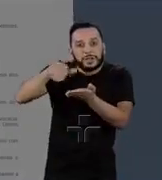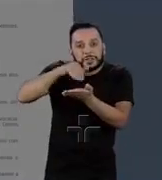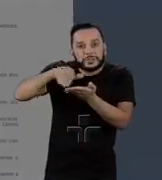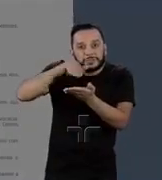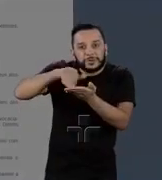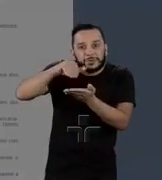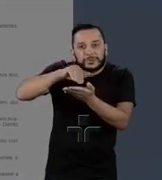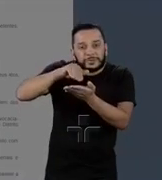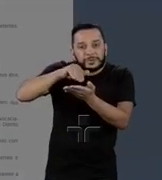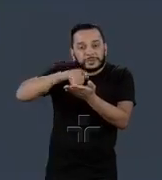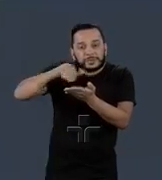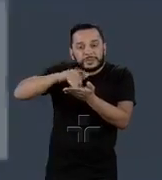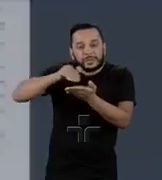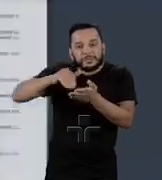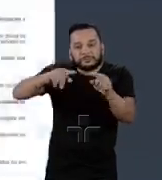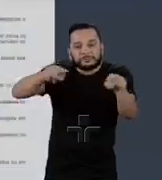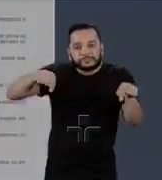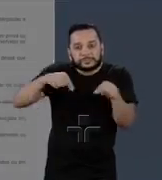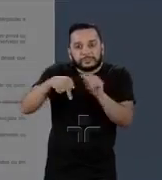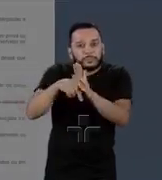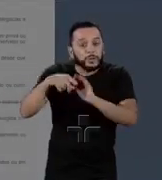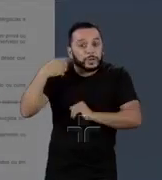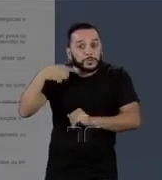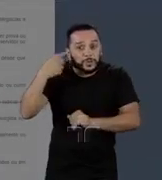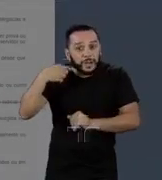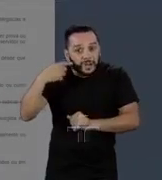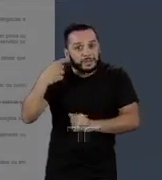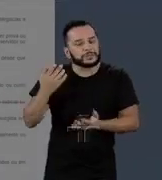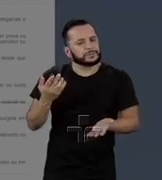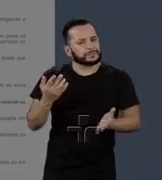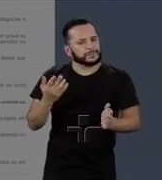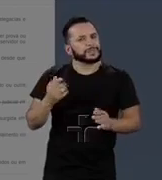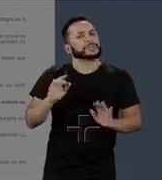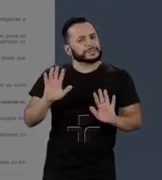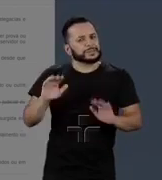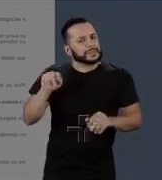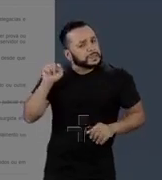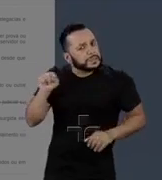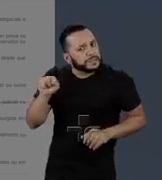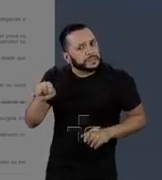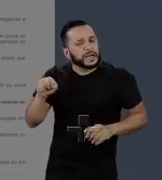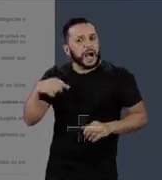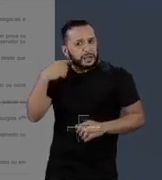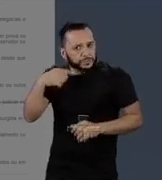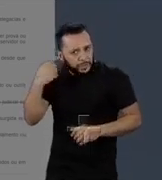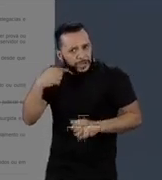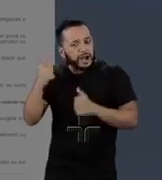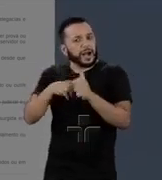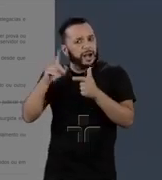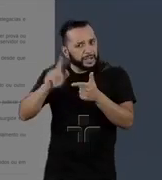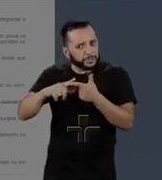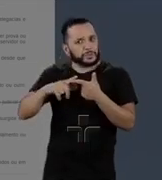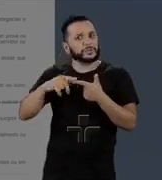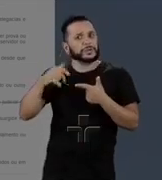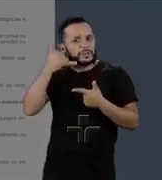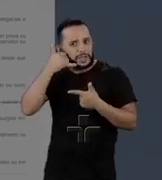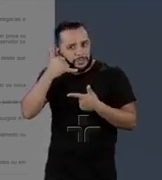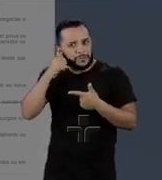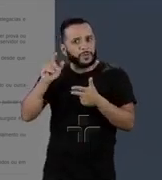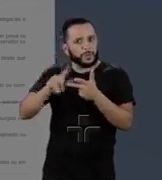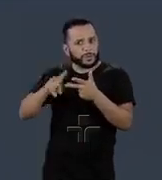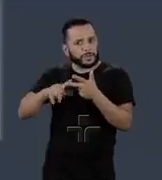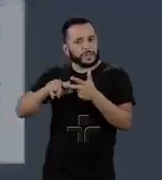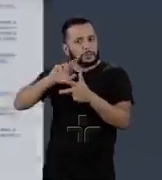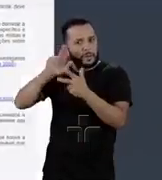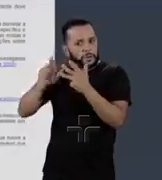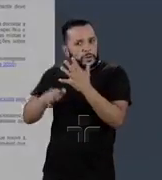da Advocacia estabelece que o escritório do advogado, seus instrumentos de trabalho, correspondências e comunicações são